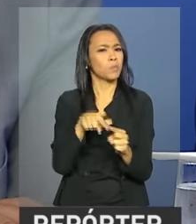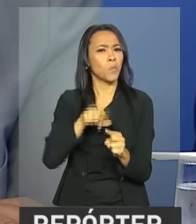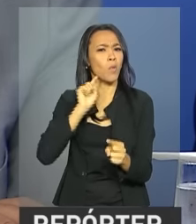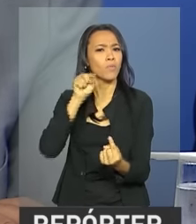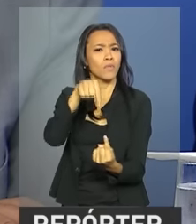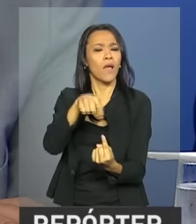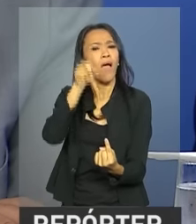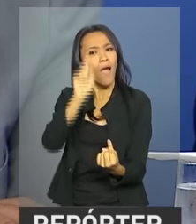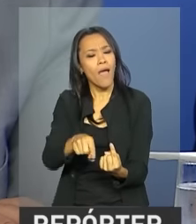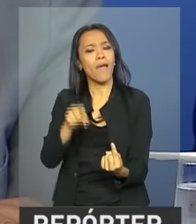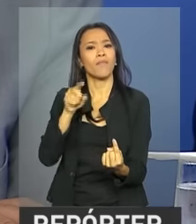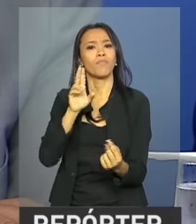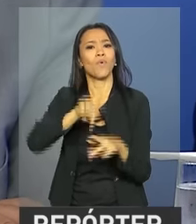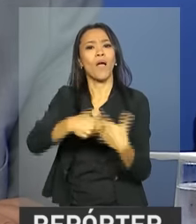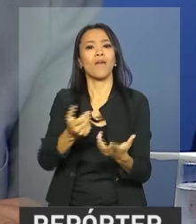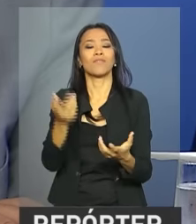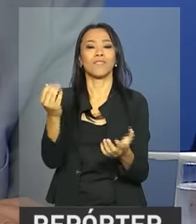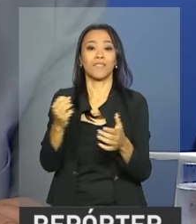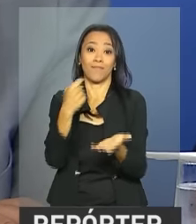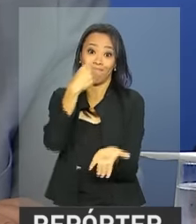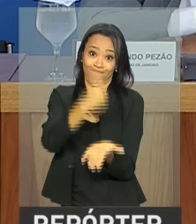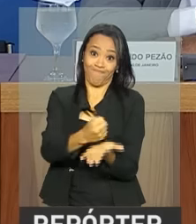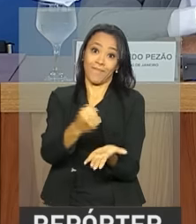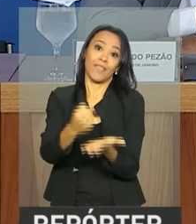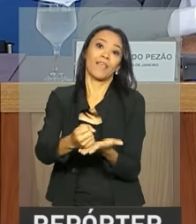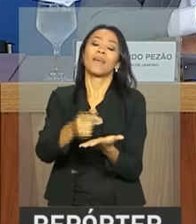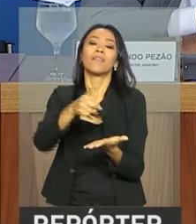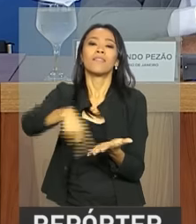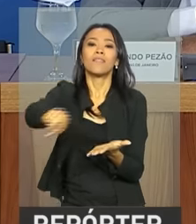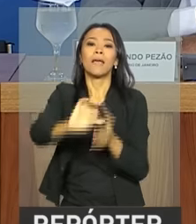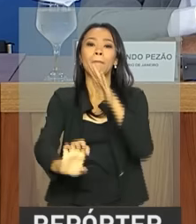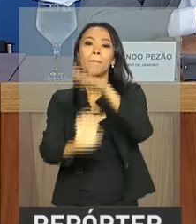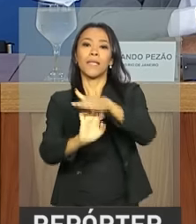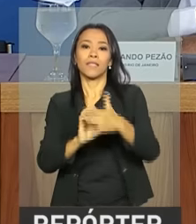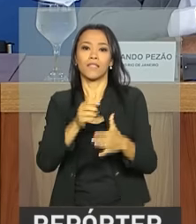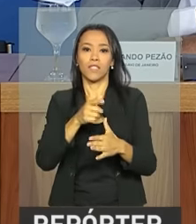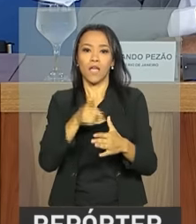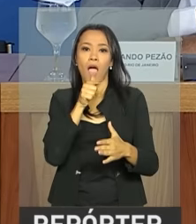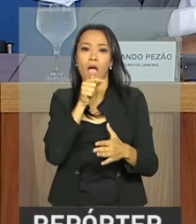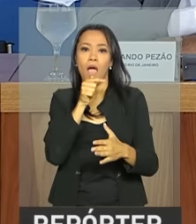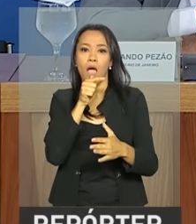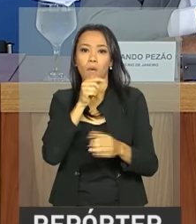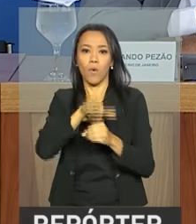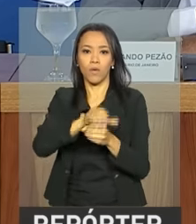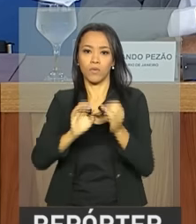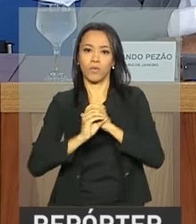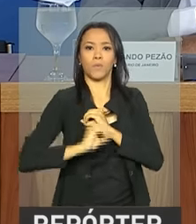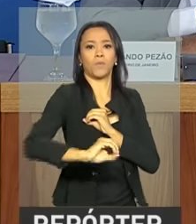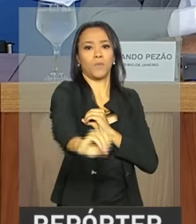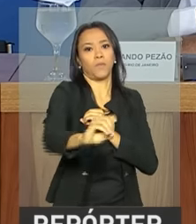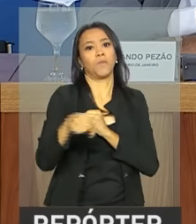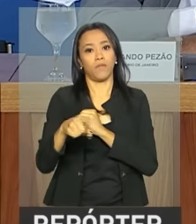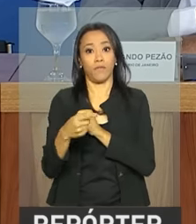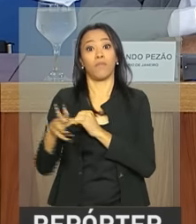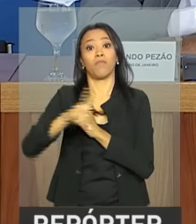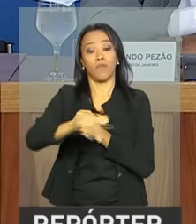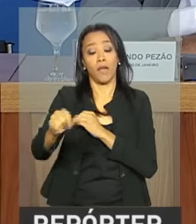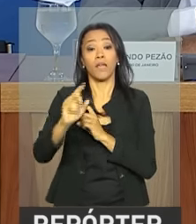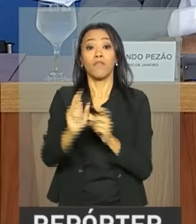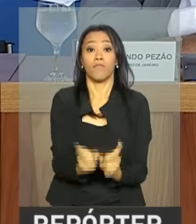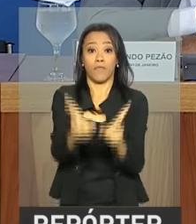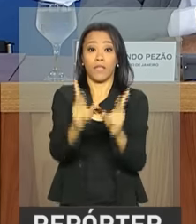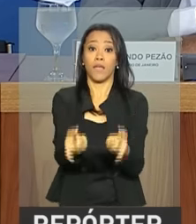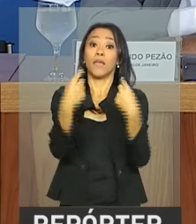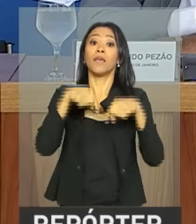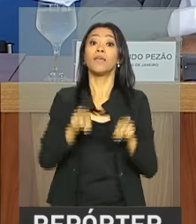valor com a privatização da compania Estadual de águas e esgoto do Rio de Janeiro aedai e a antecipação de recursos obtidos com os